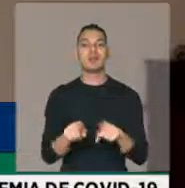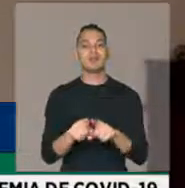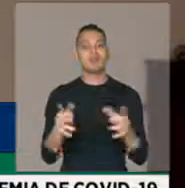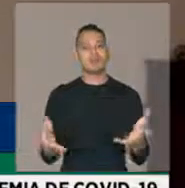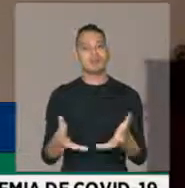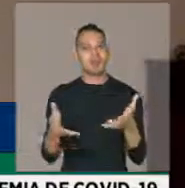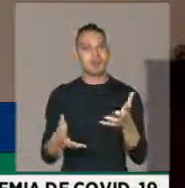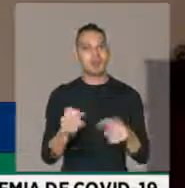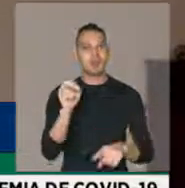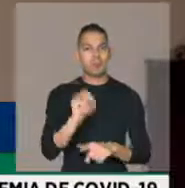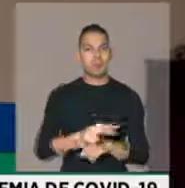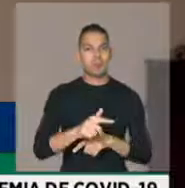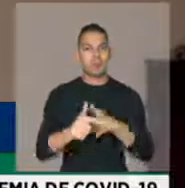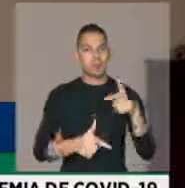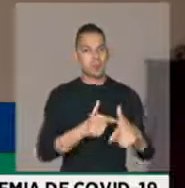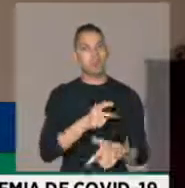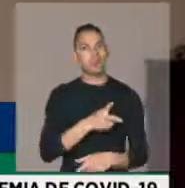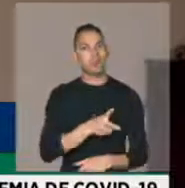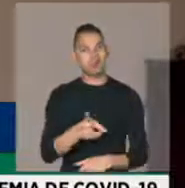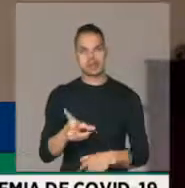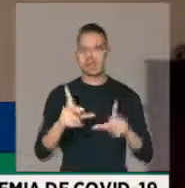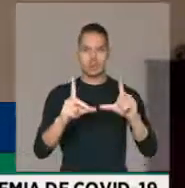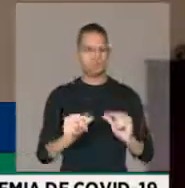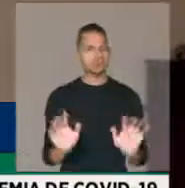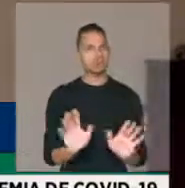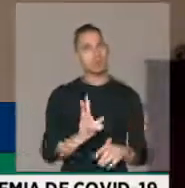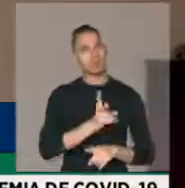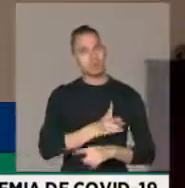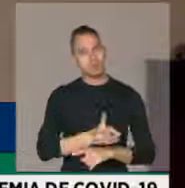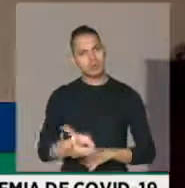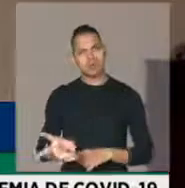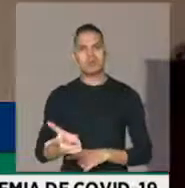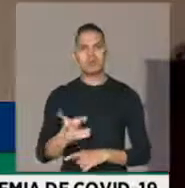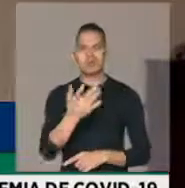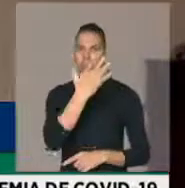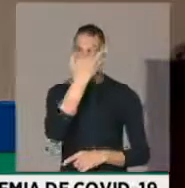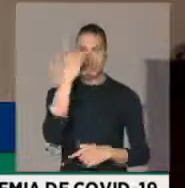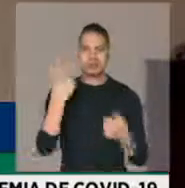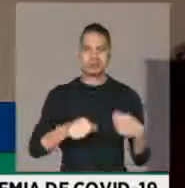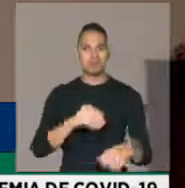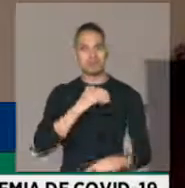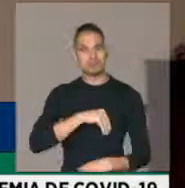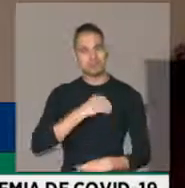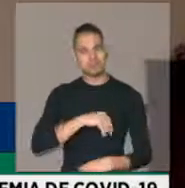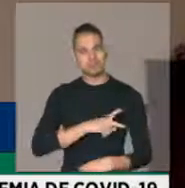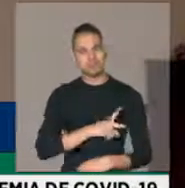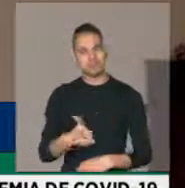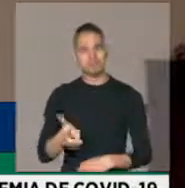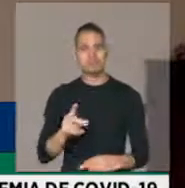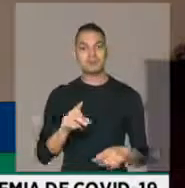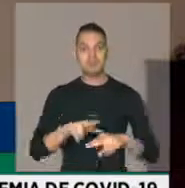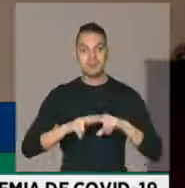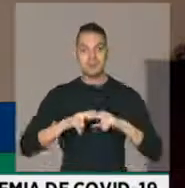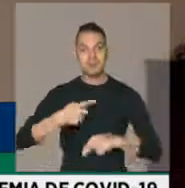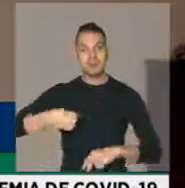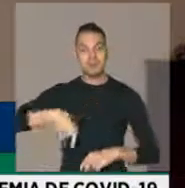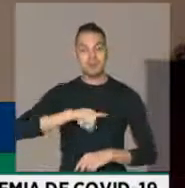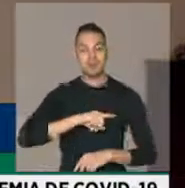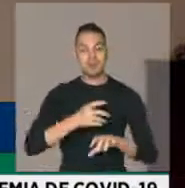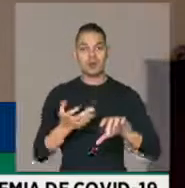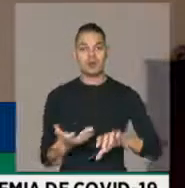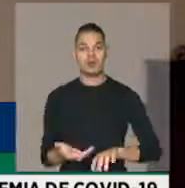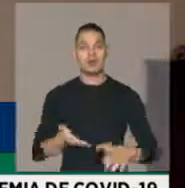os empregos não desapareçam e com que as pessoas não fiquem sem renda. Foi nesse sentido que nós, do Congresso